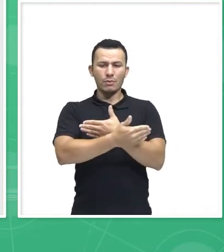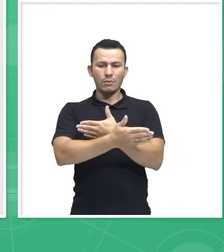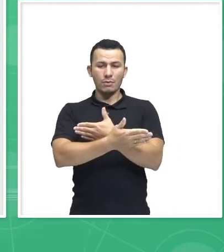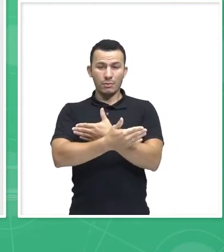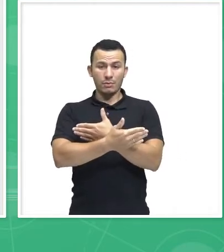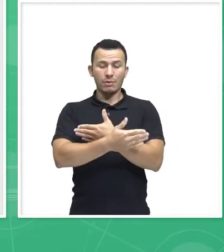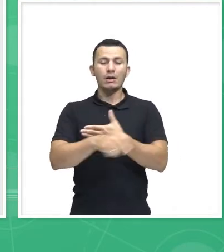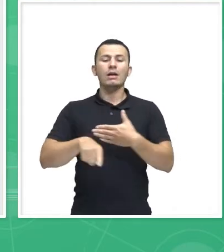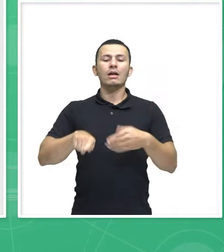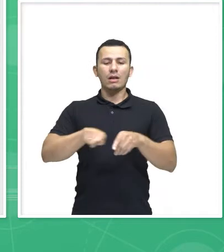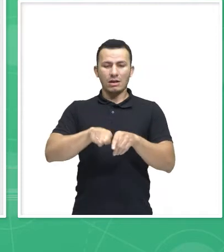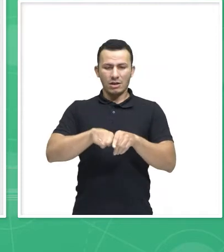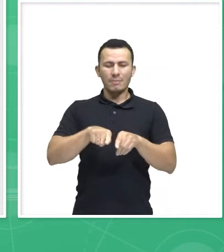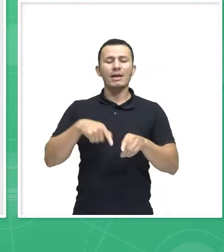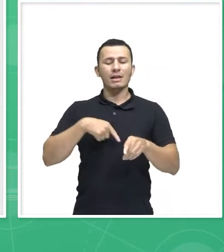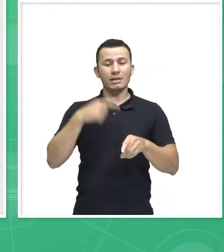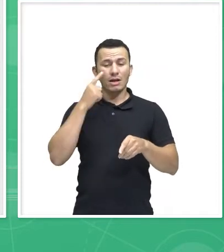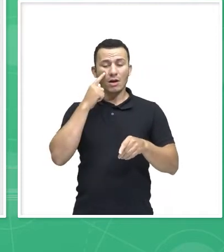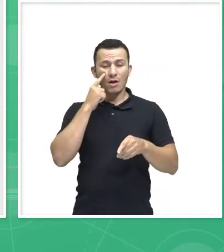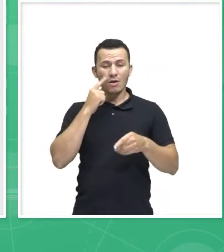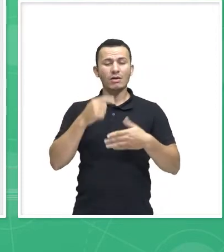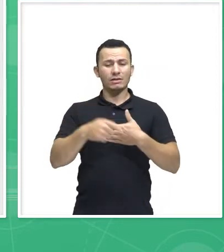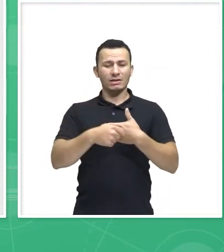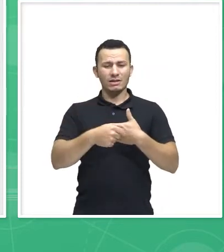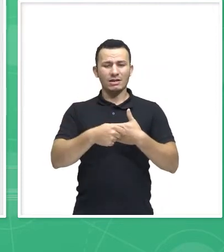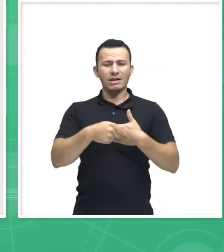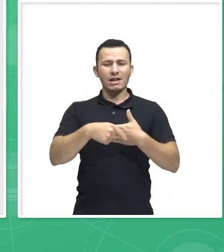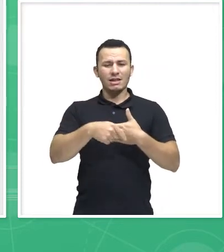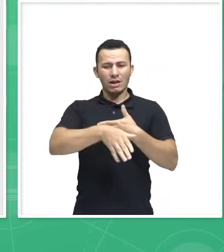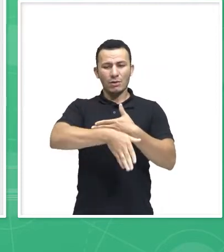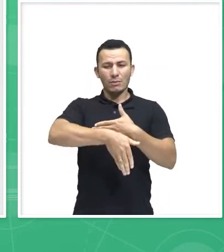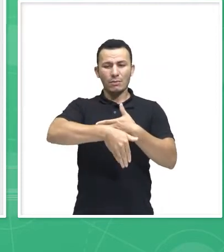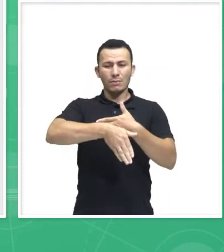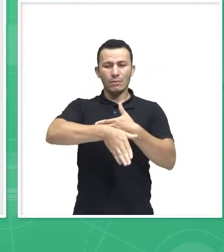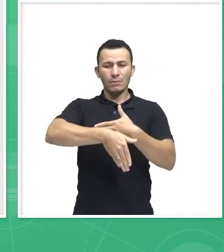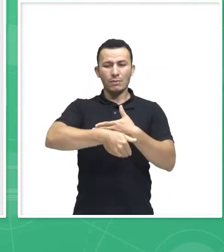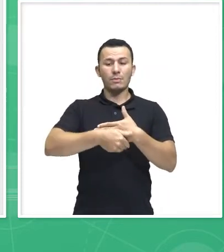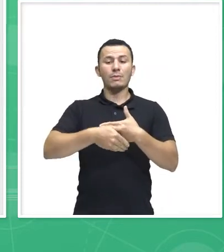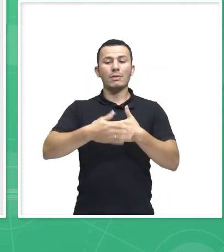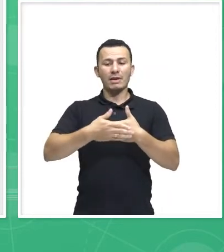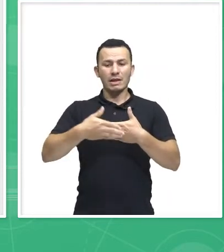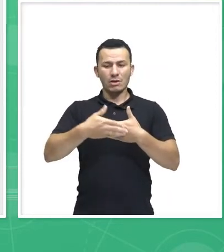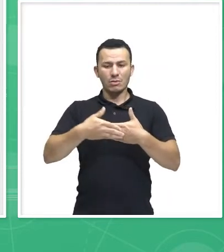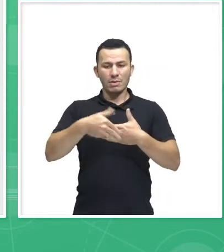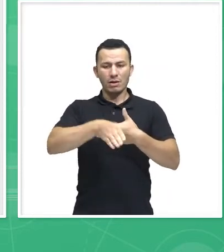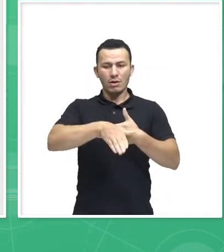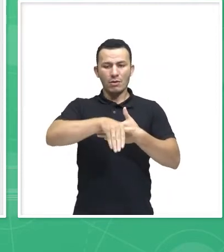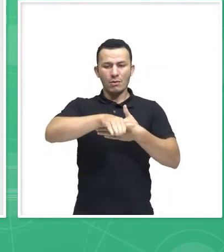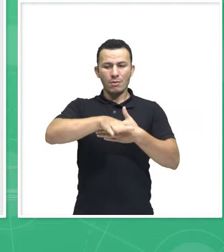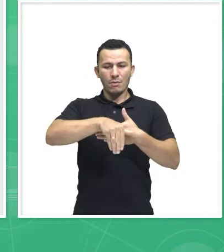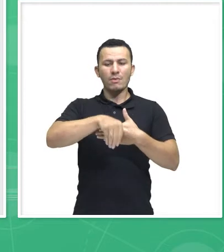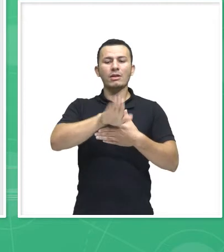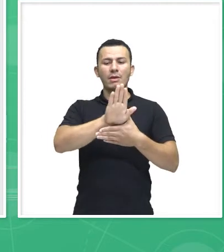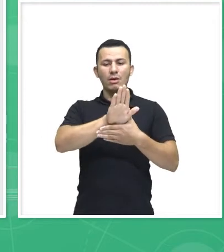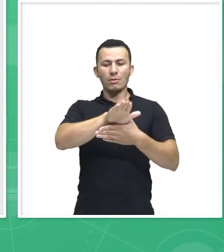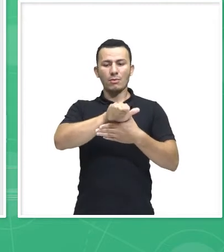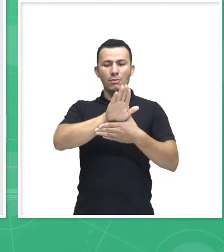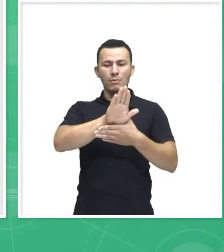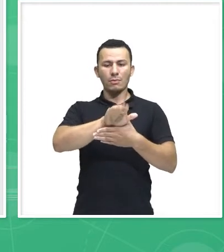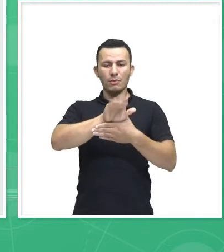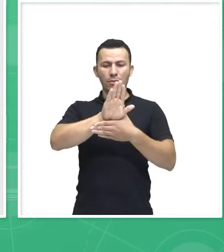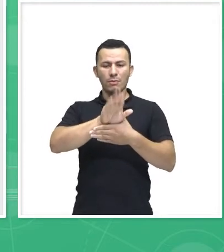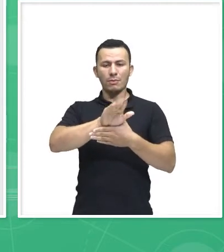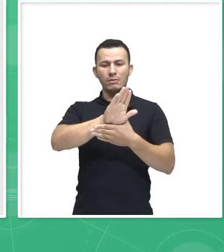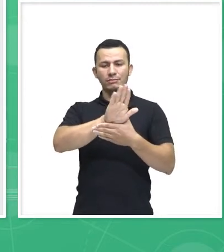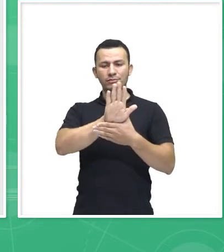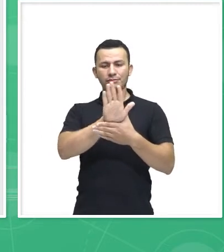nós temos as nadadeiras vem para aí nessas que e aqui não venha tirar nadadeiras peitorais a nadadeira dorsal O que é essa mais